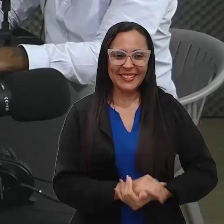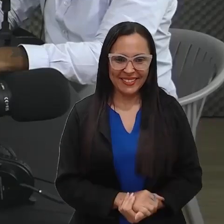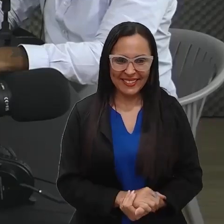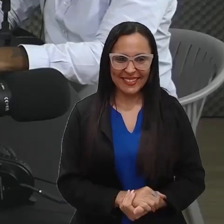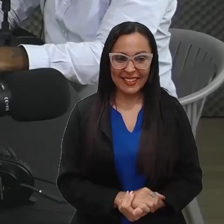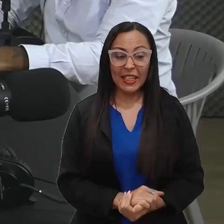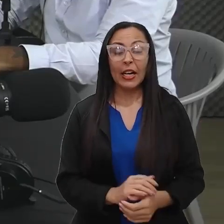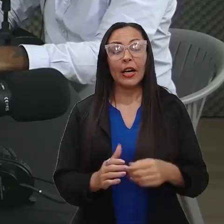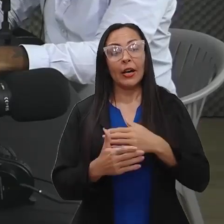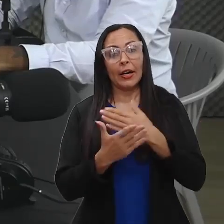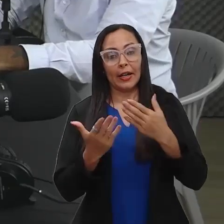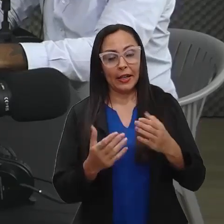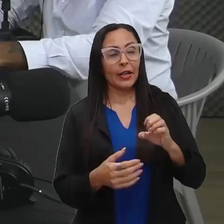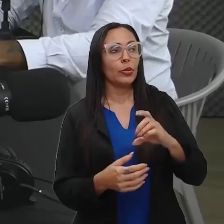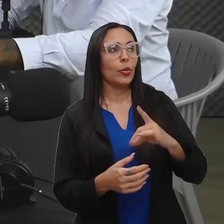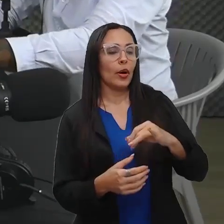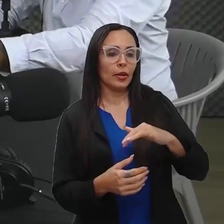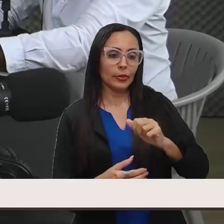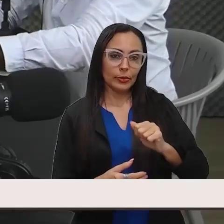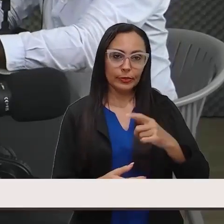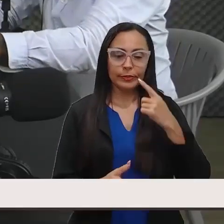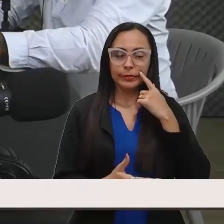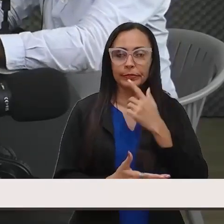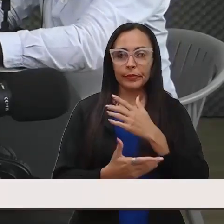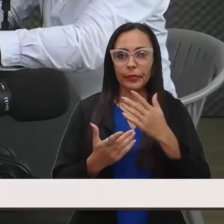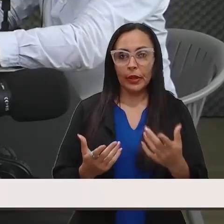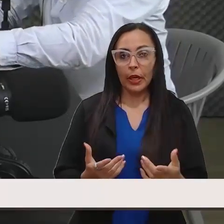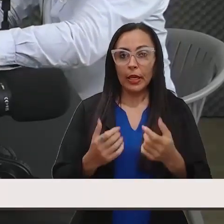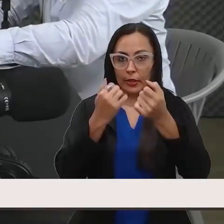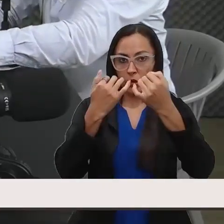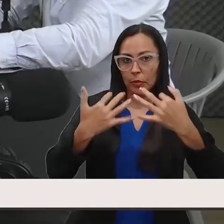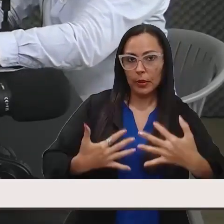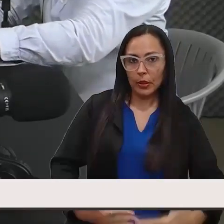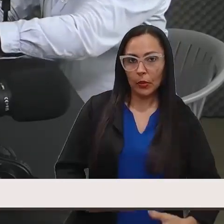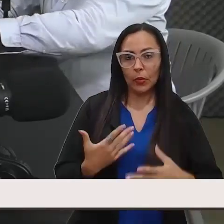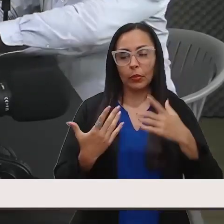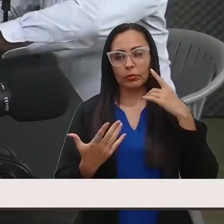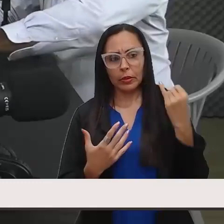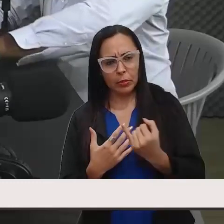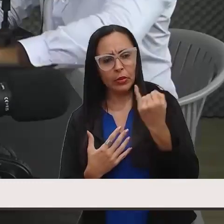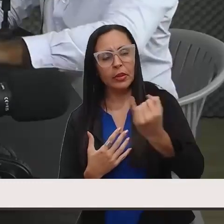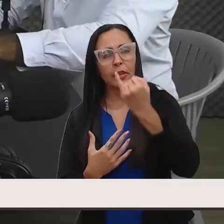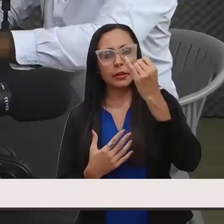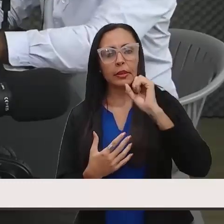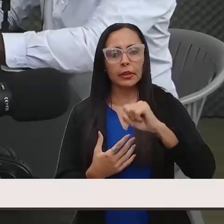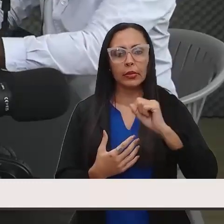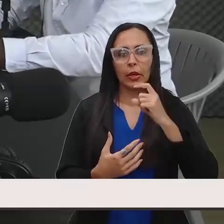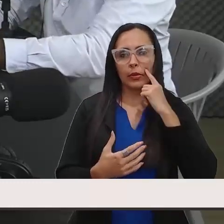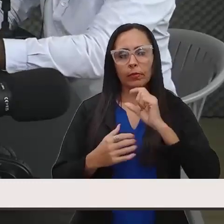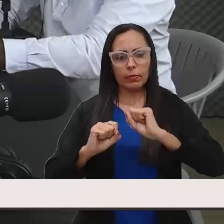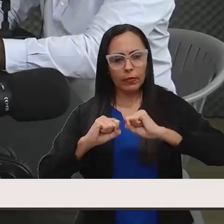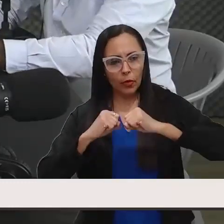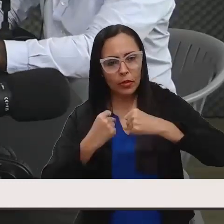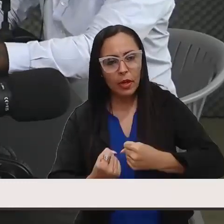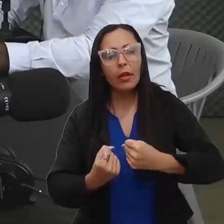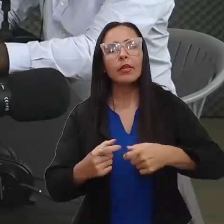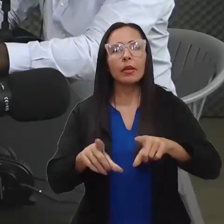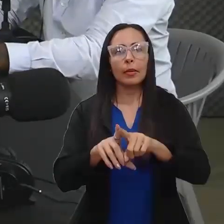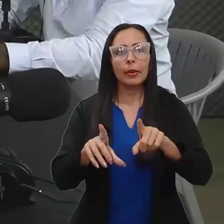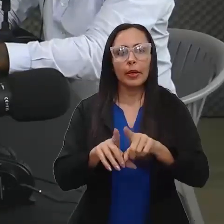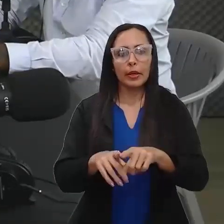Né, o Eduardo, né, no bloco passado, trouxe questões muito importantes, né? Na verdade, eu quero reforçar, né,